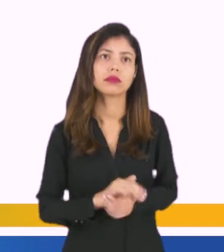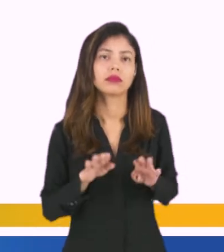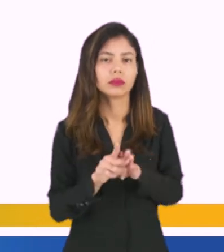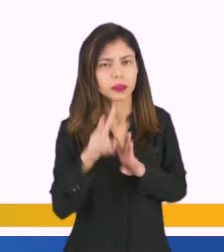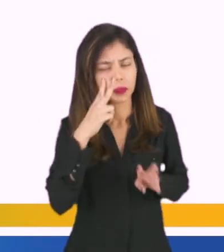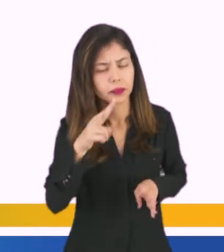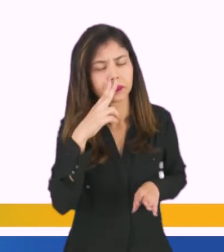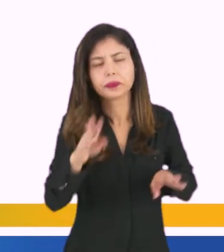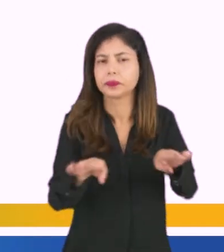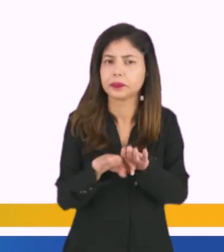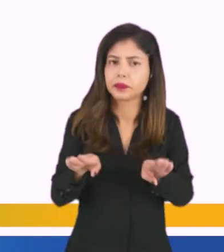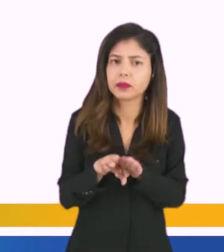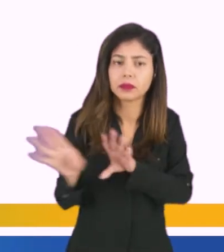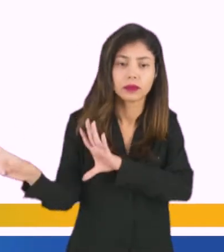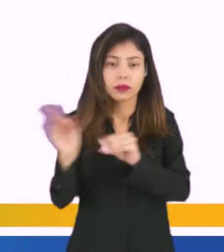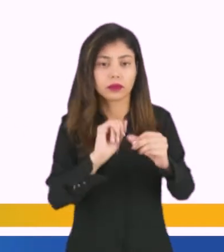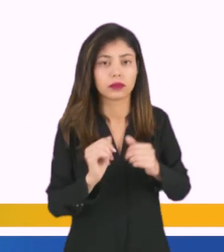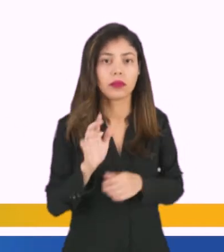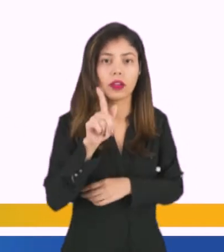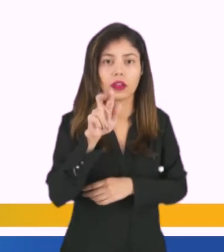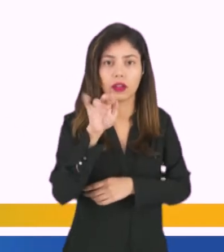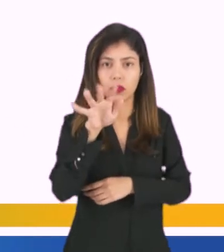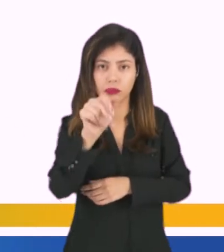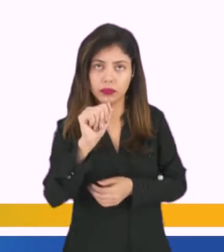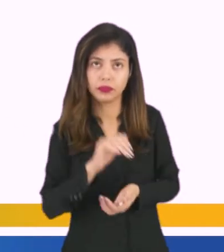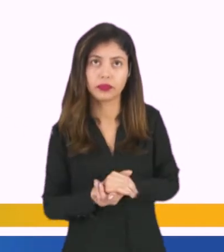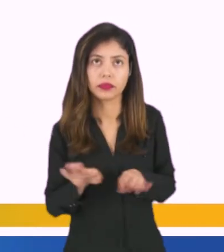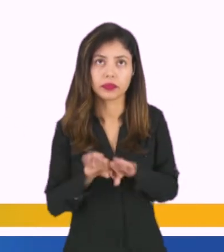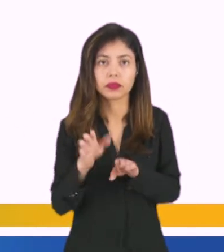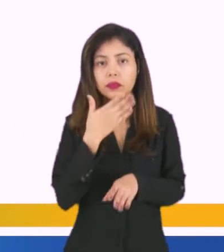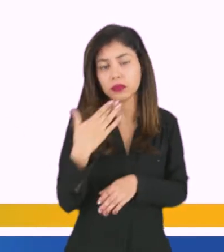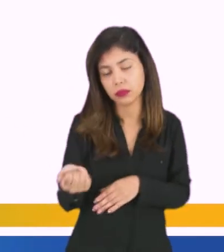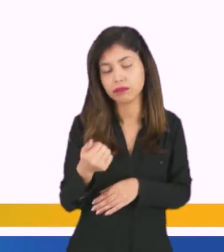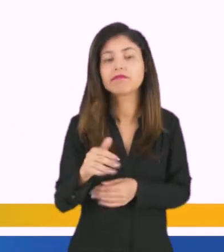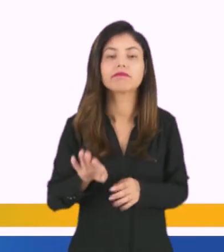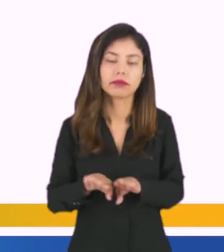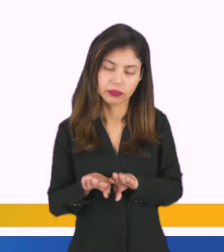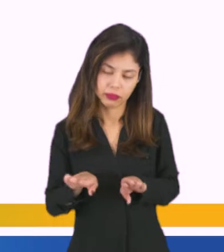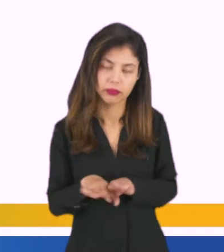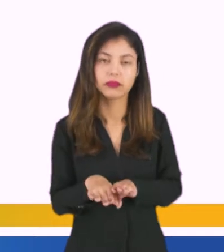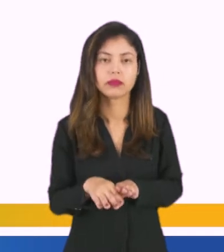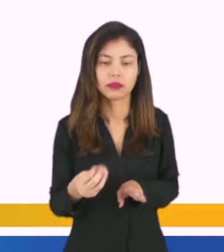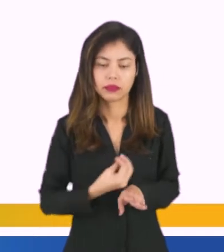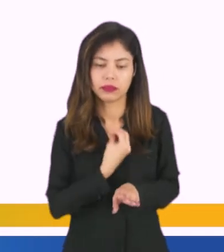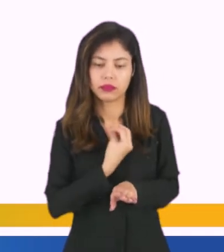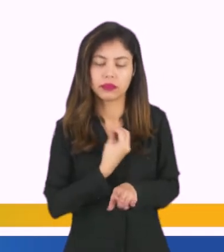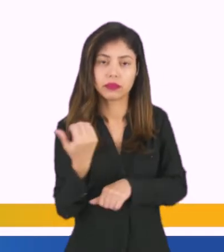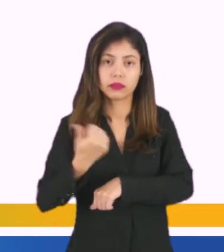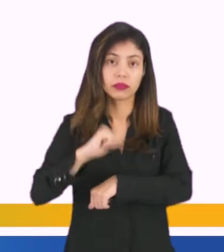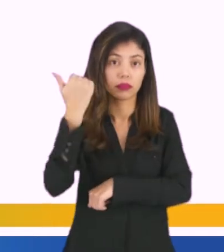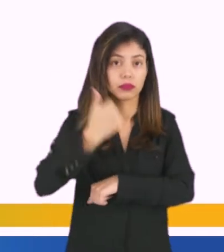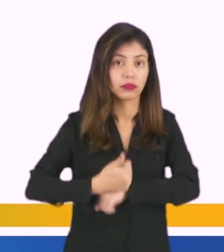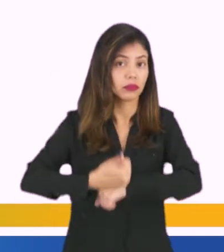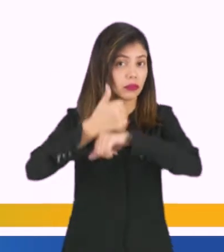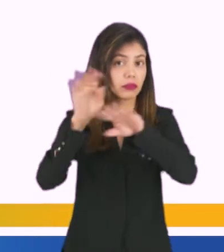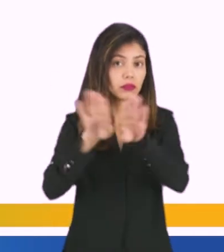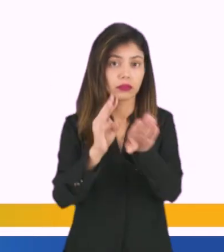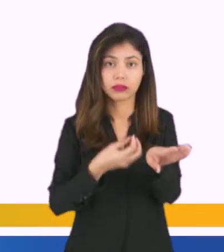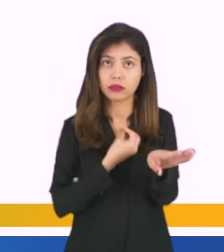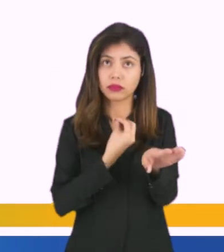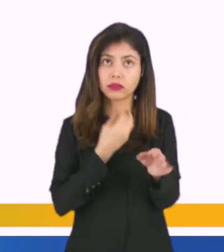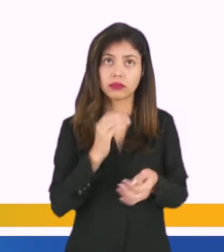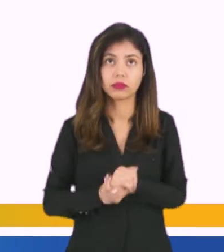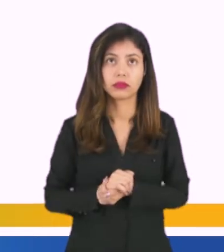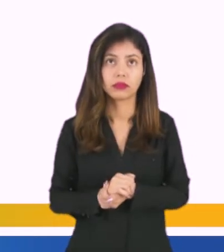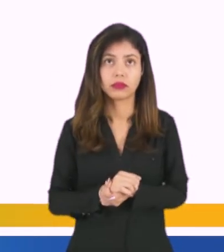você fizer uma busca no Google, que a gente tem melhorado significativamente, né. Os socioeconômicos, eles vão